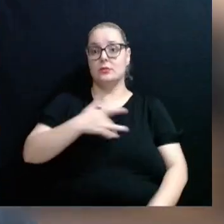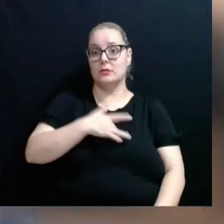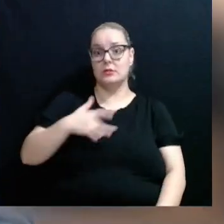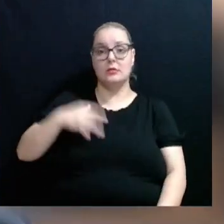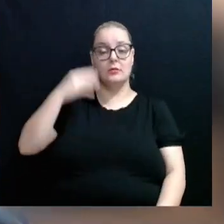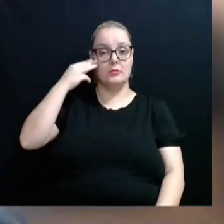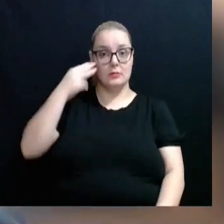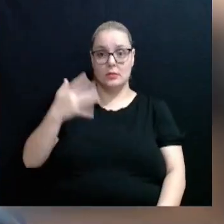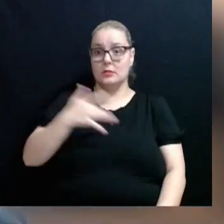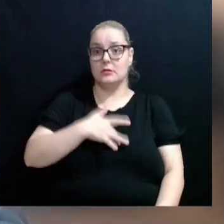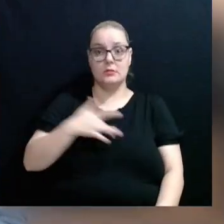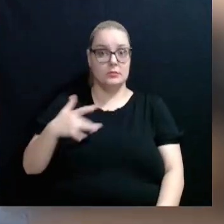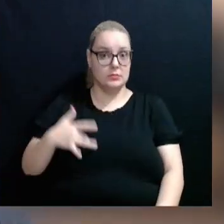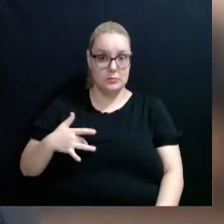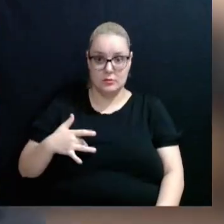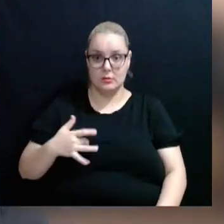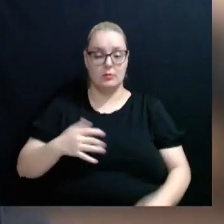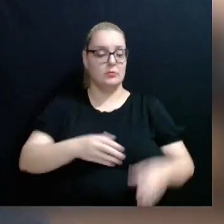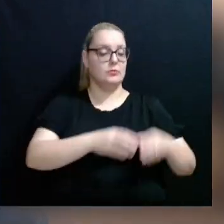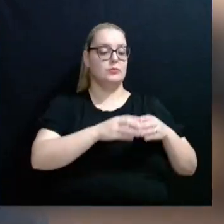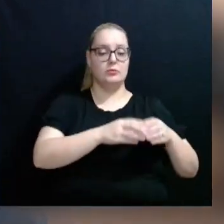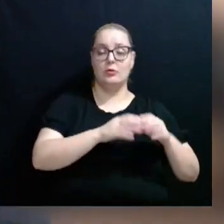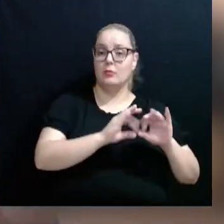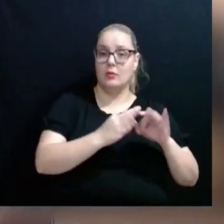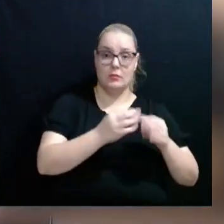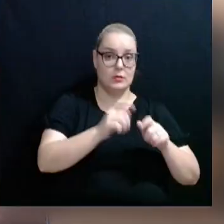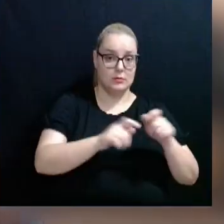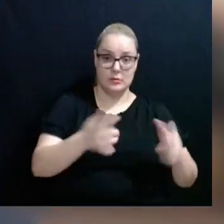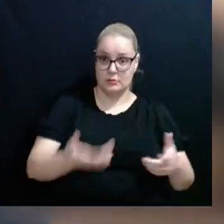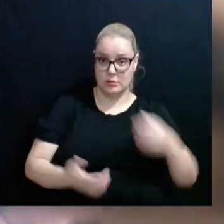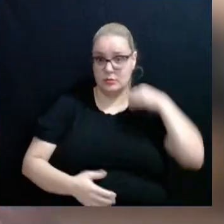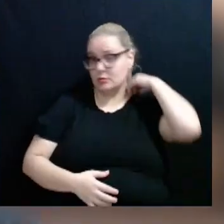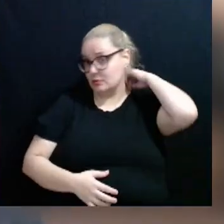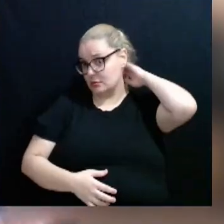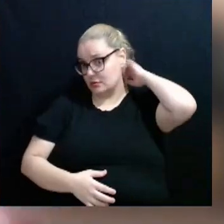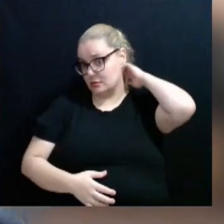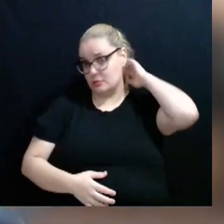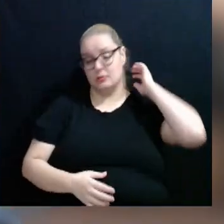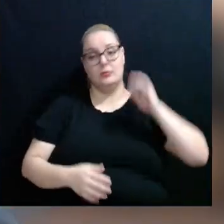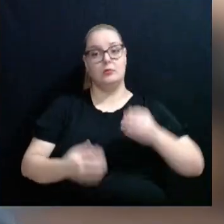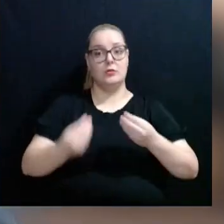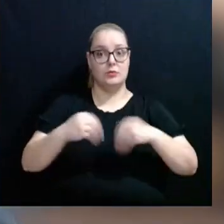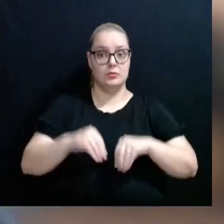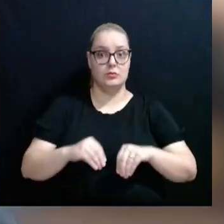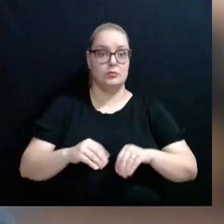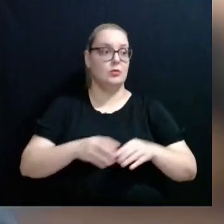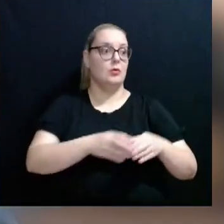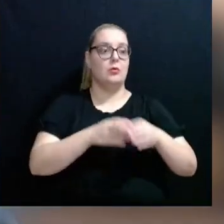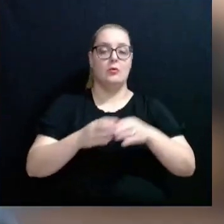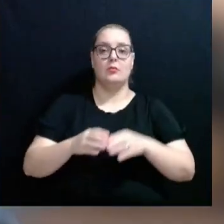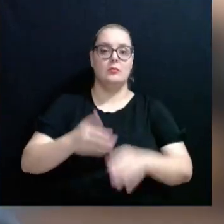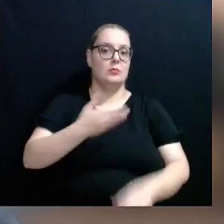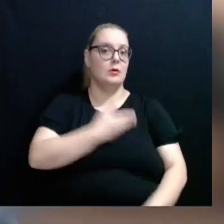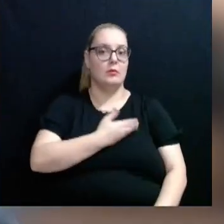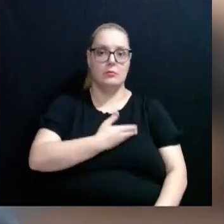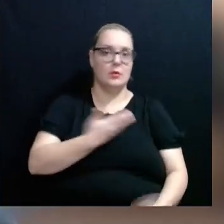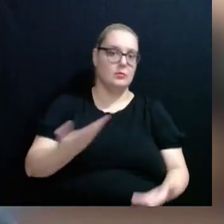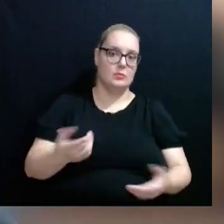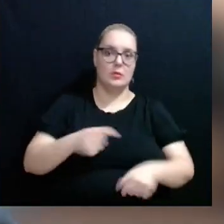prejudica o convívio familiar das pessoas, prejudica o convívio das pessoas com seus amigos, enfim, o seu momento de